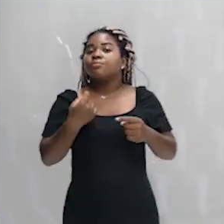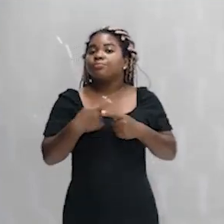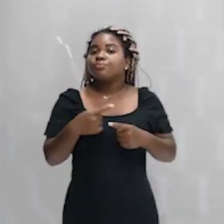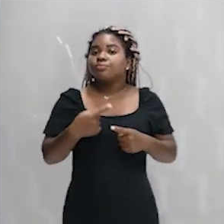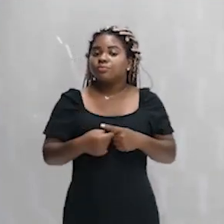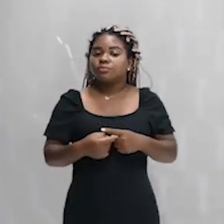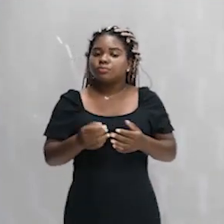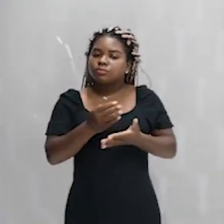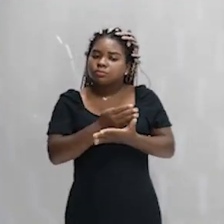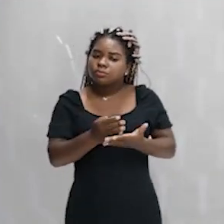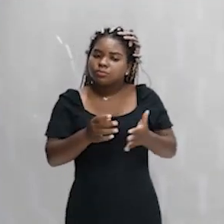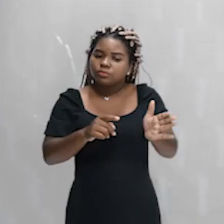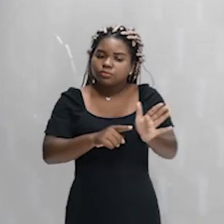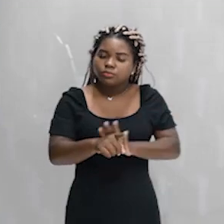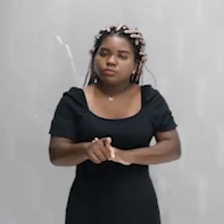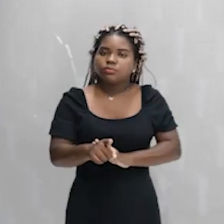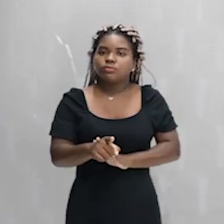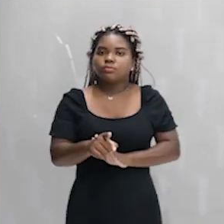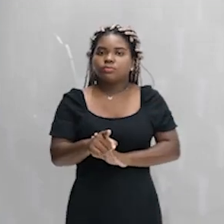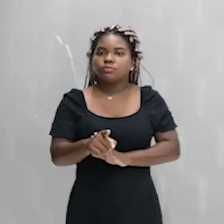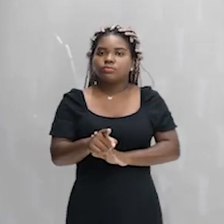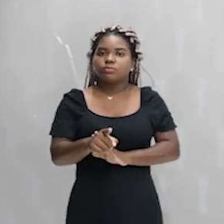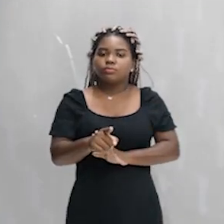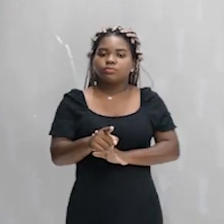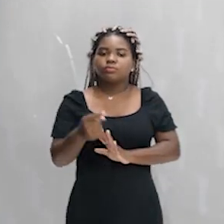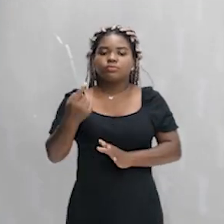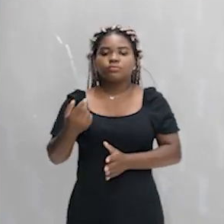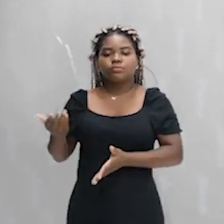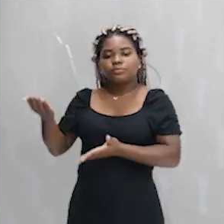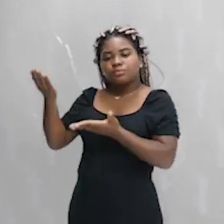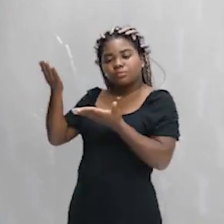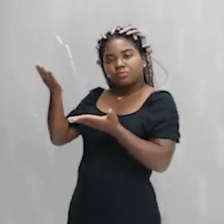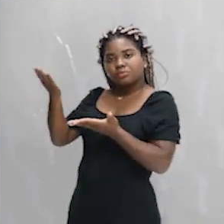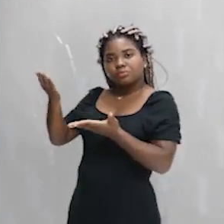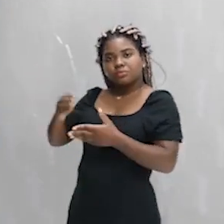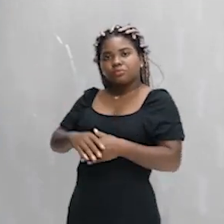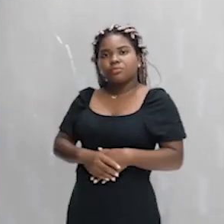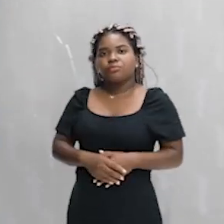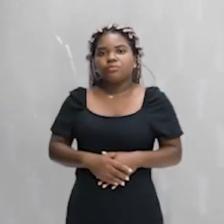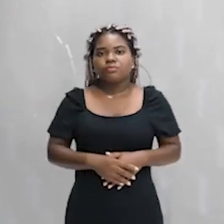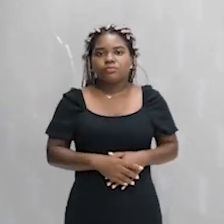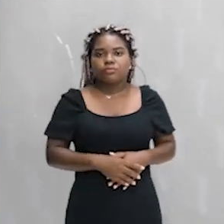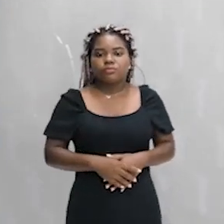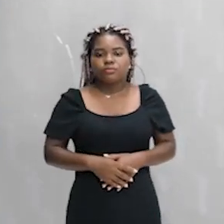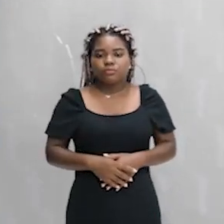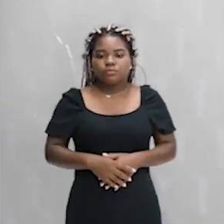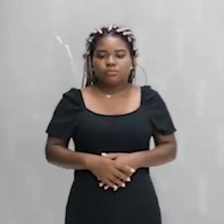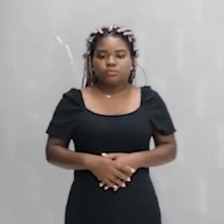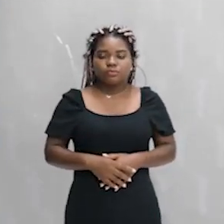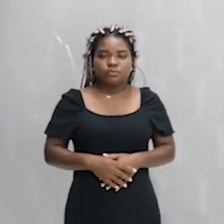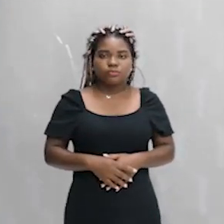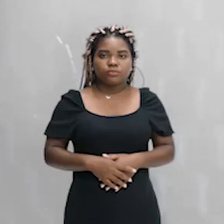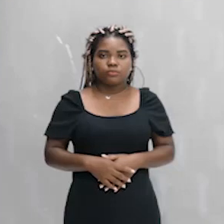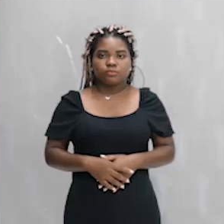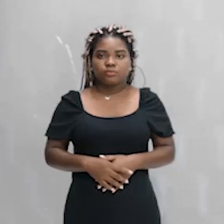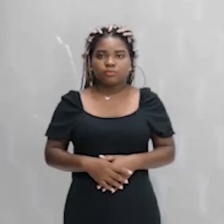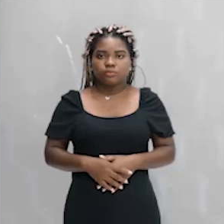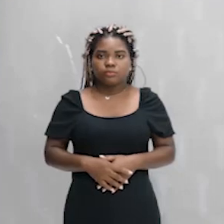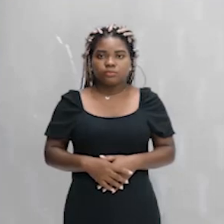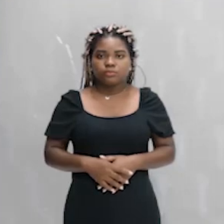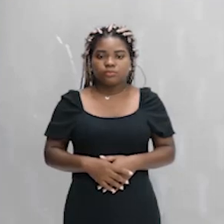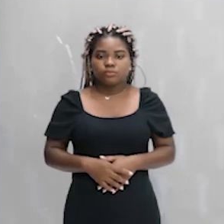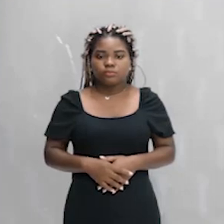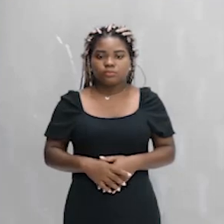ó. Admite-se que a taxa de mortalidade das bactérias é nula e os resultados obtidos na